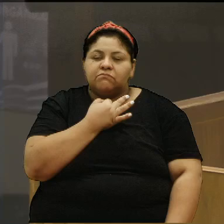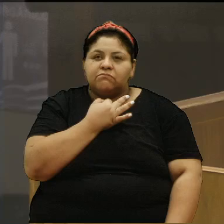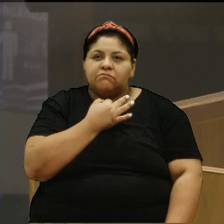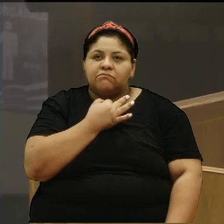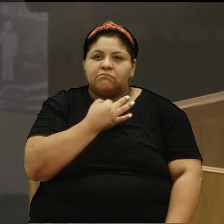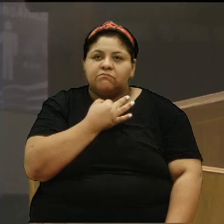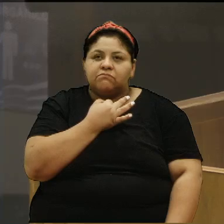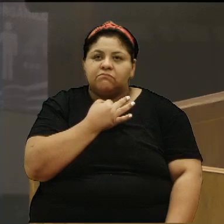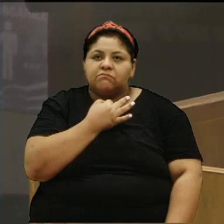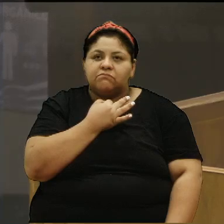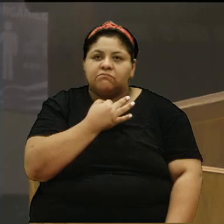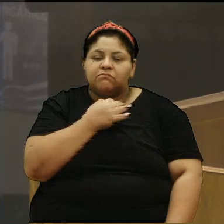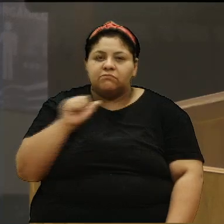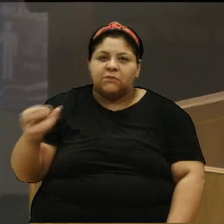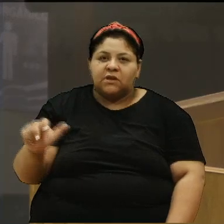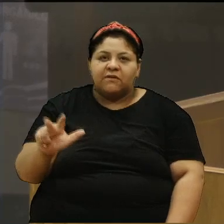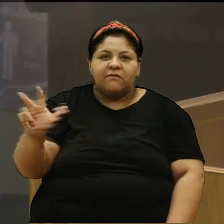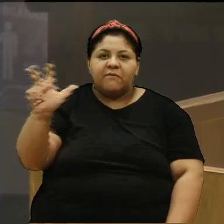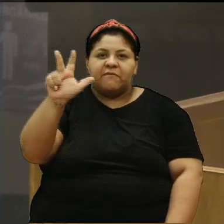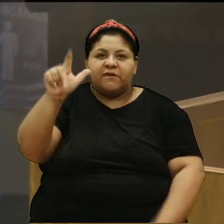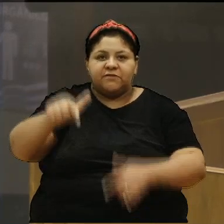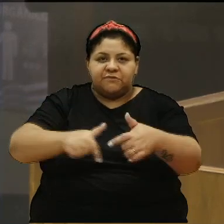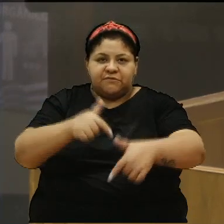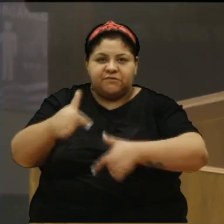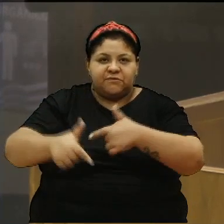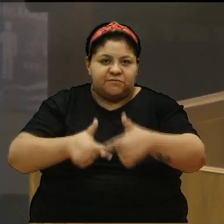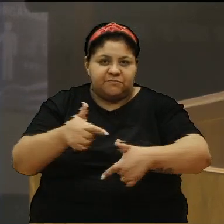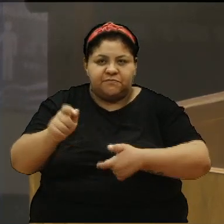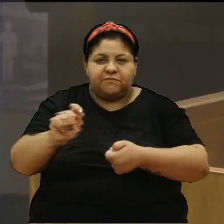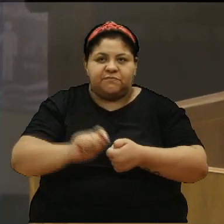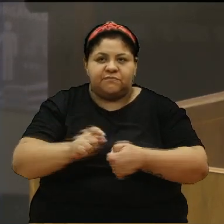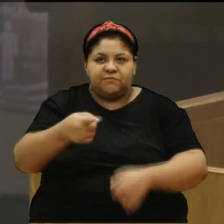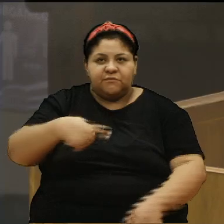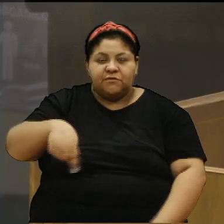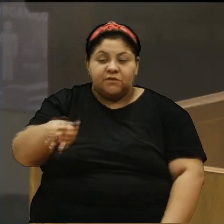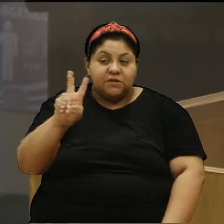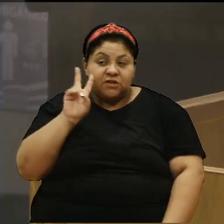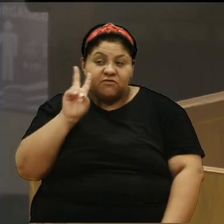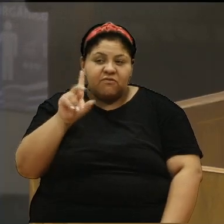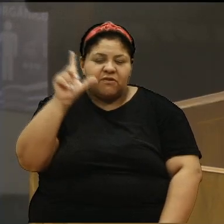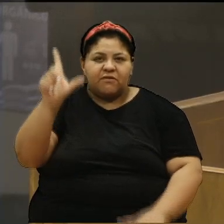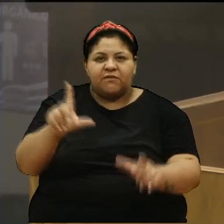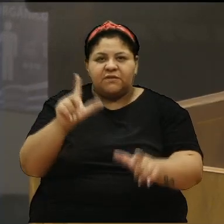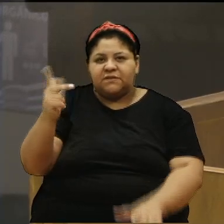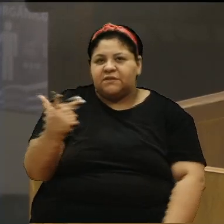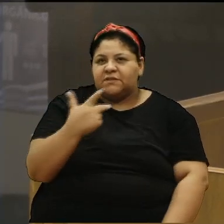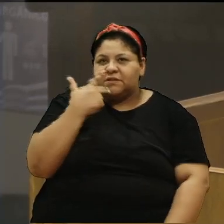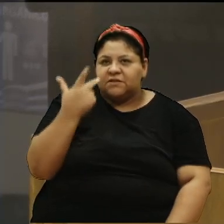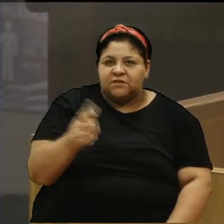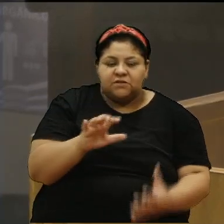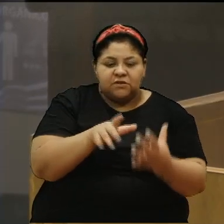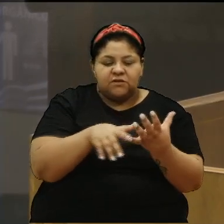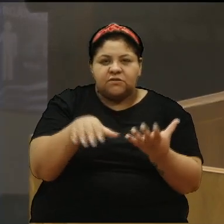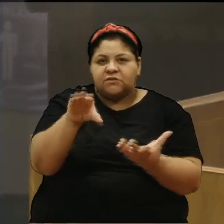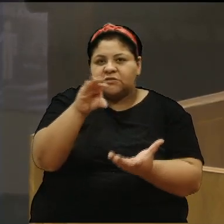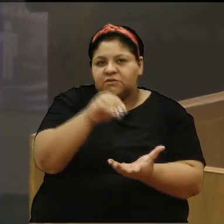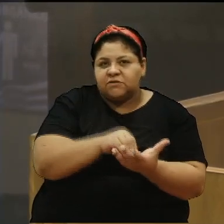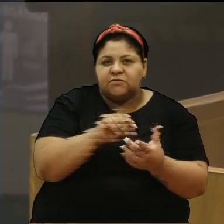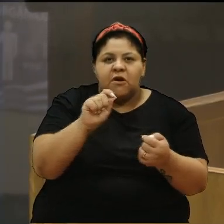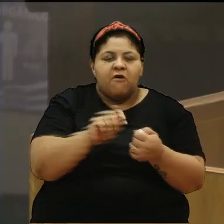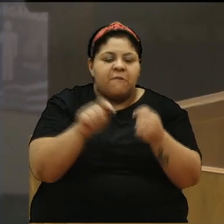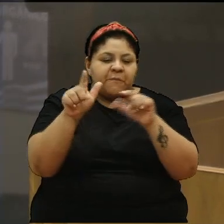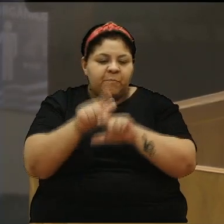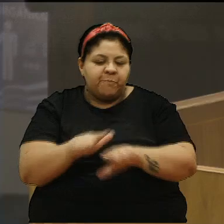e valorizar esse trabalho que a gente faz. A gente vê muitas pessoas falando sobre a Codeca faz a limpeza